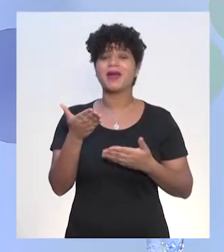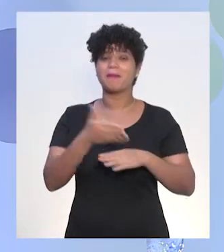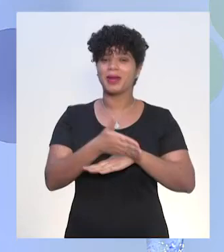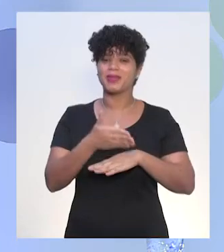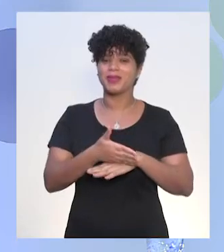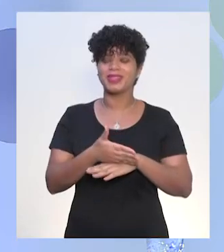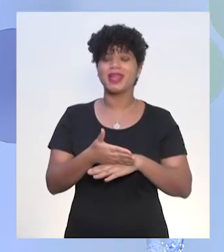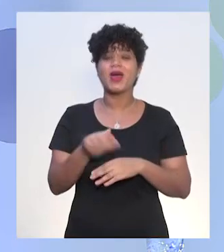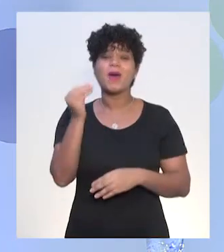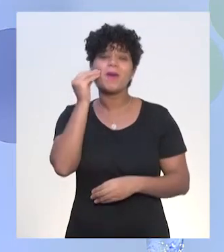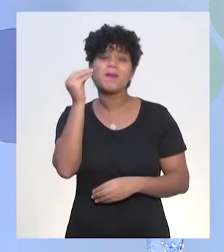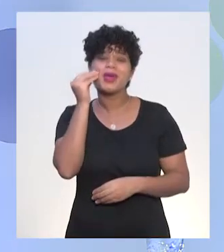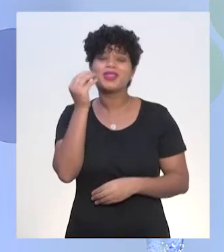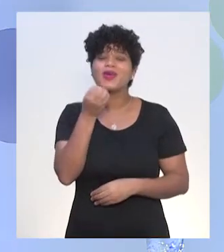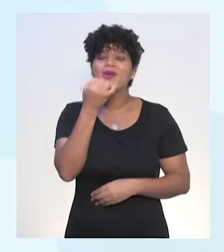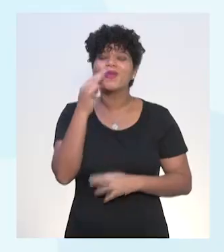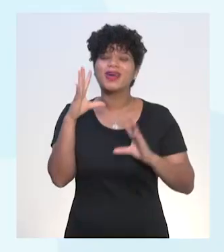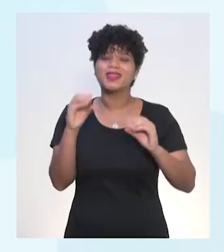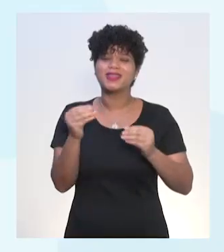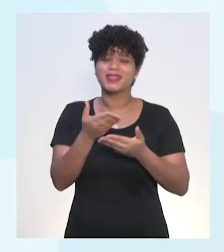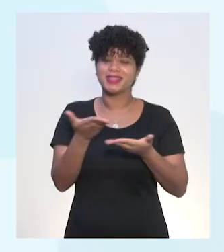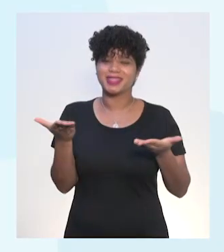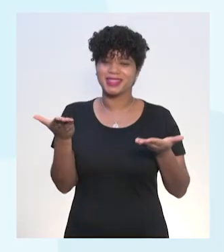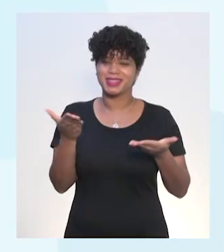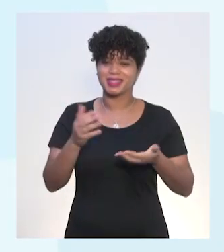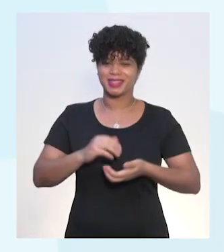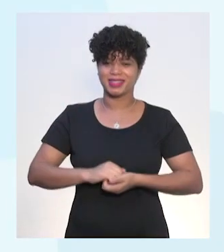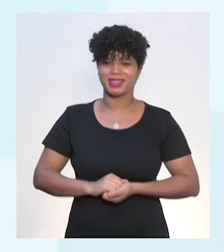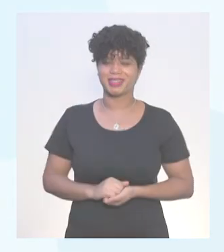vocês um grande beijo e uma boa noite